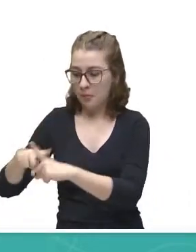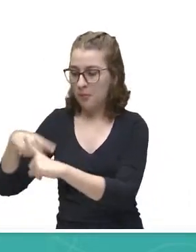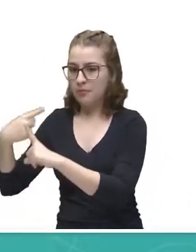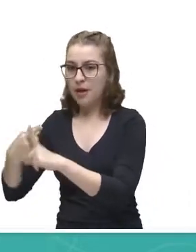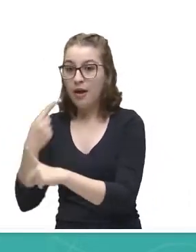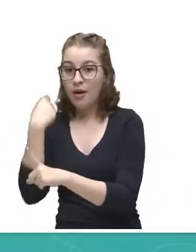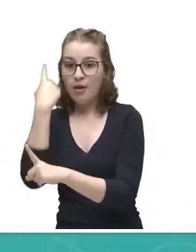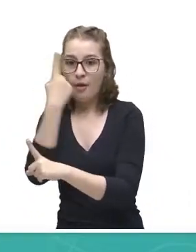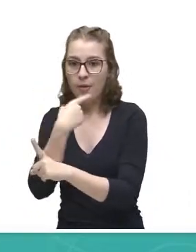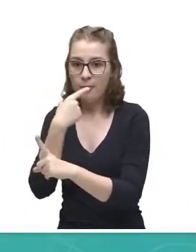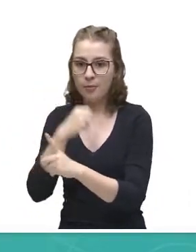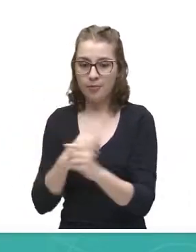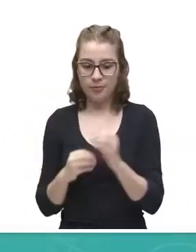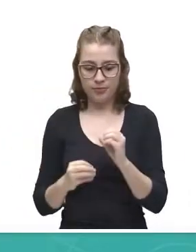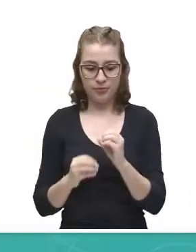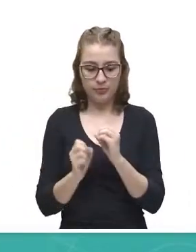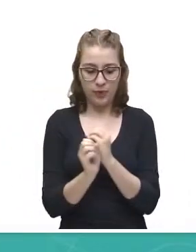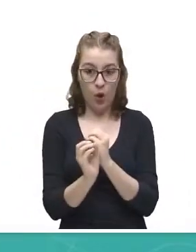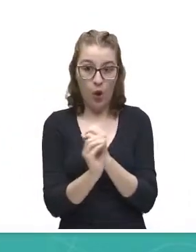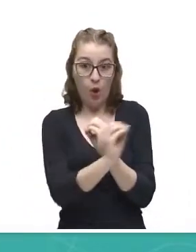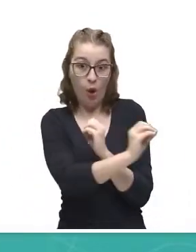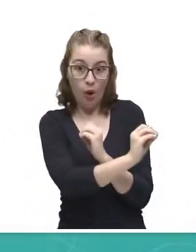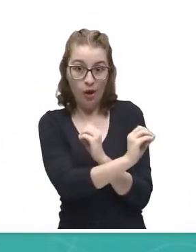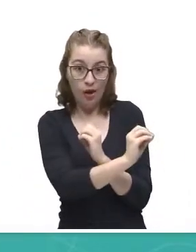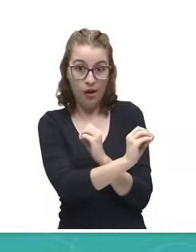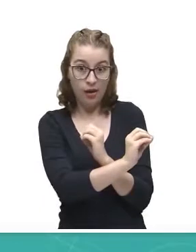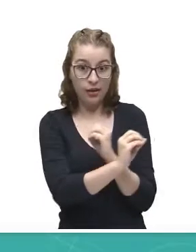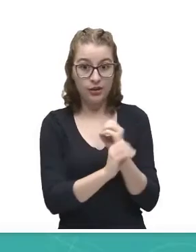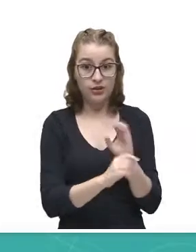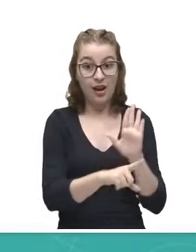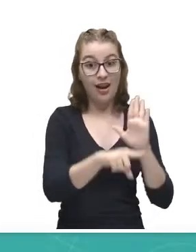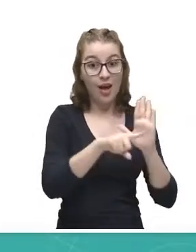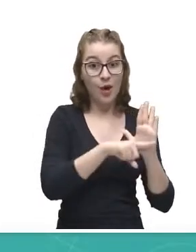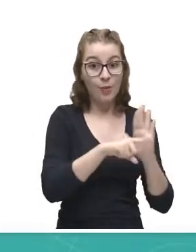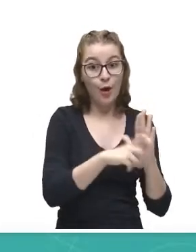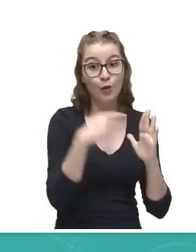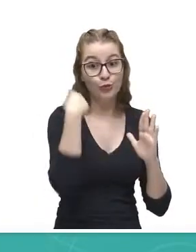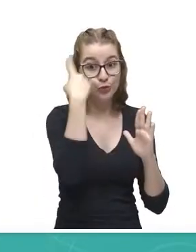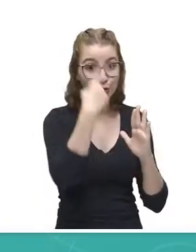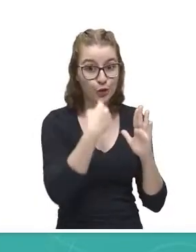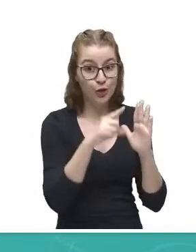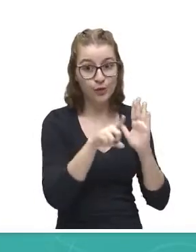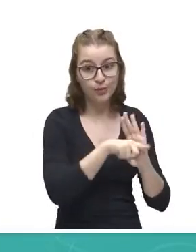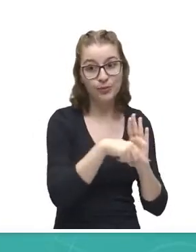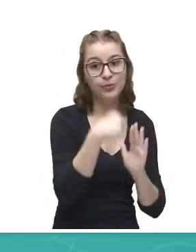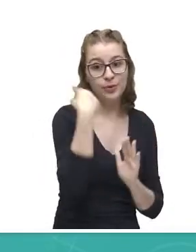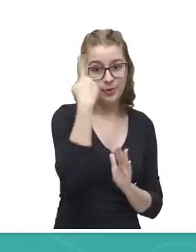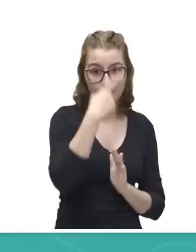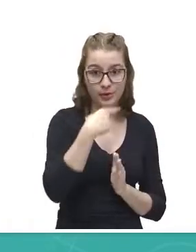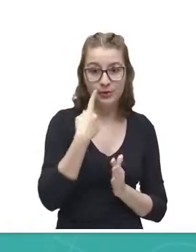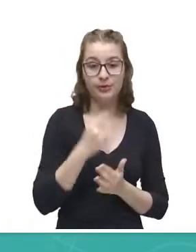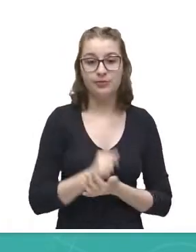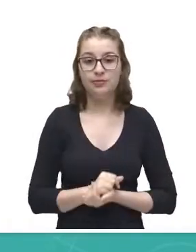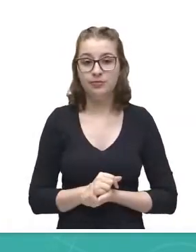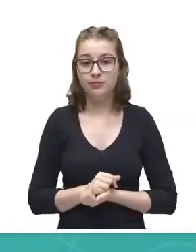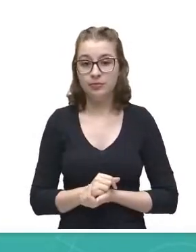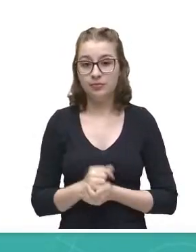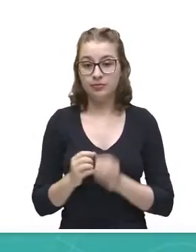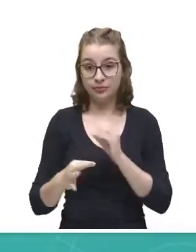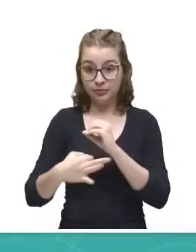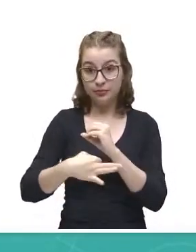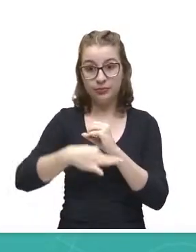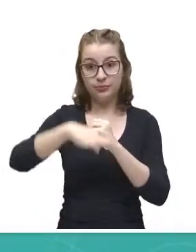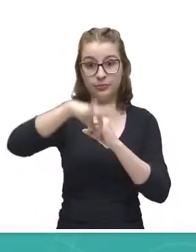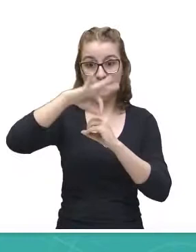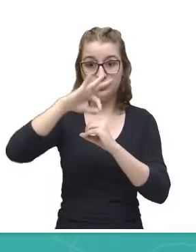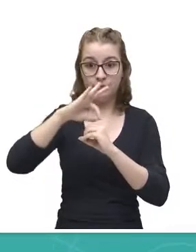indo para áreas mais a oeste, normalmente tende a ter menos horas. E o meridiano de Greenwich, tá, gente?